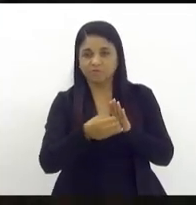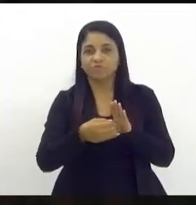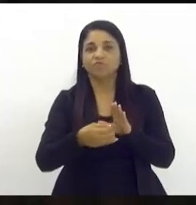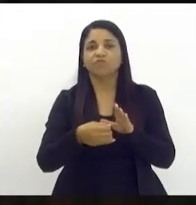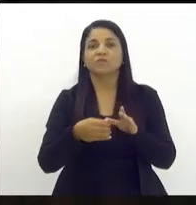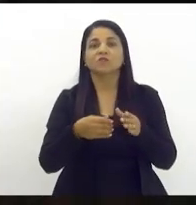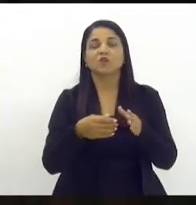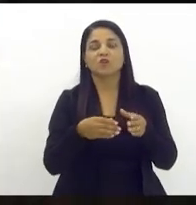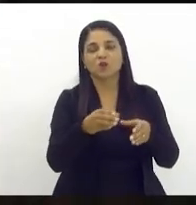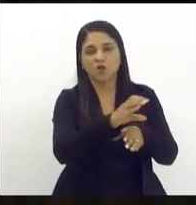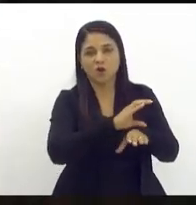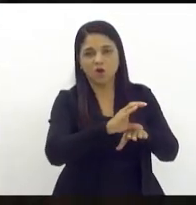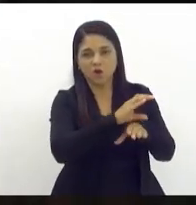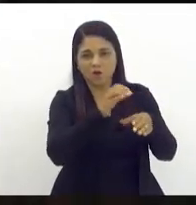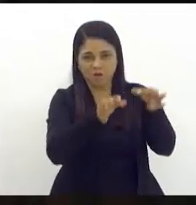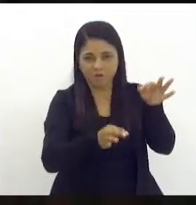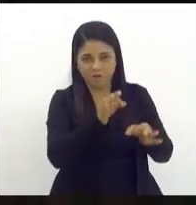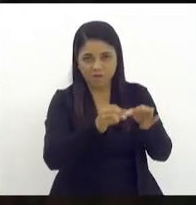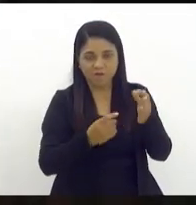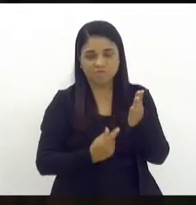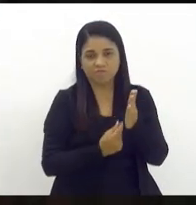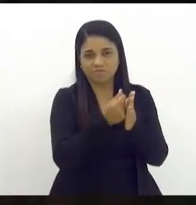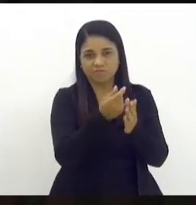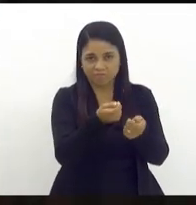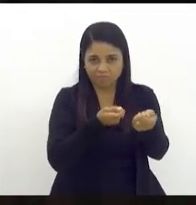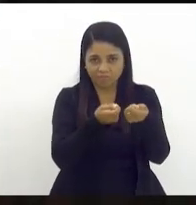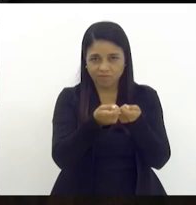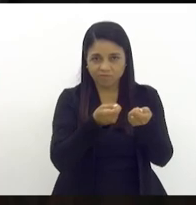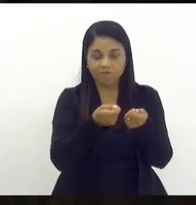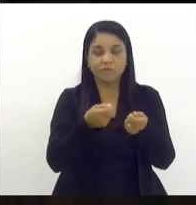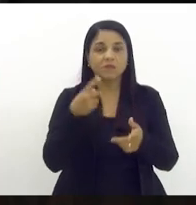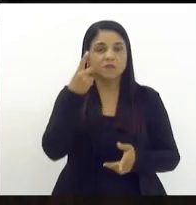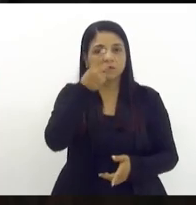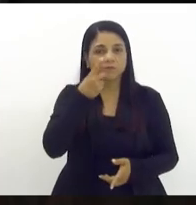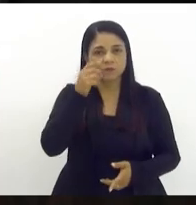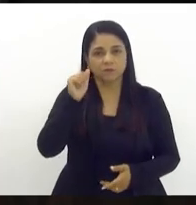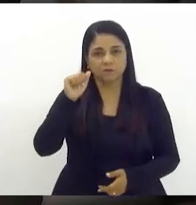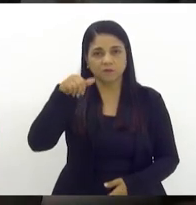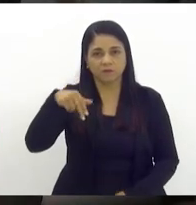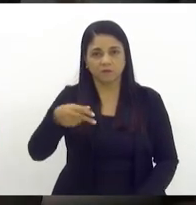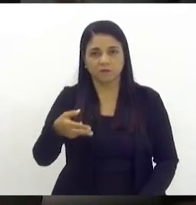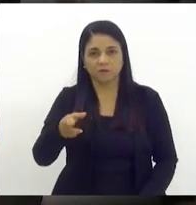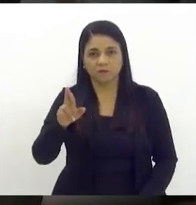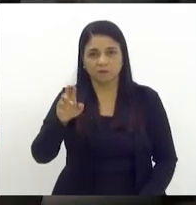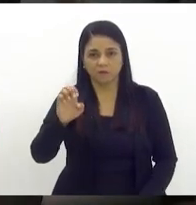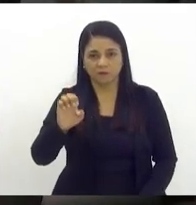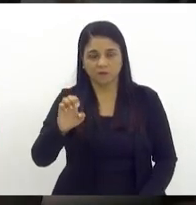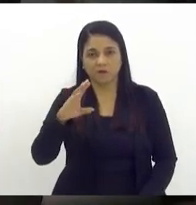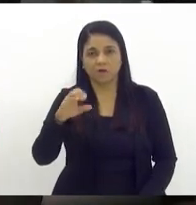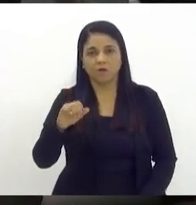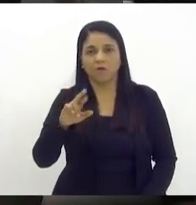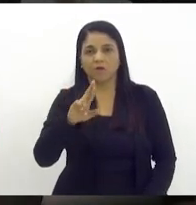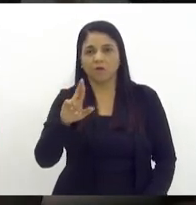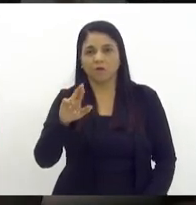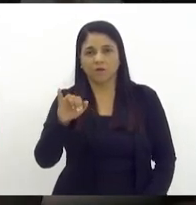Orçamento, Finanças, Fiscalização Financeira e Controle, deputado André Correia.